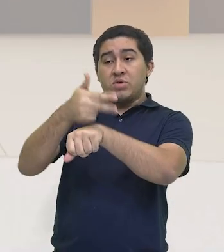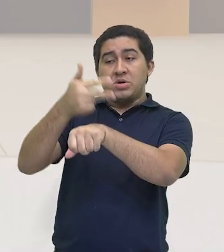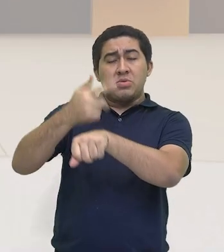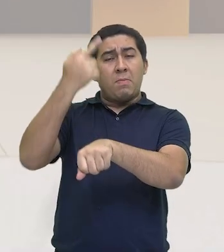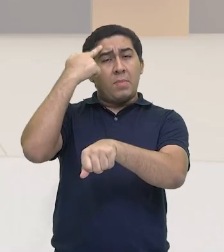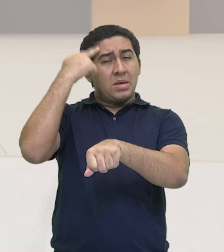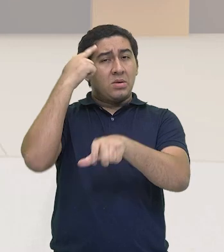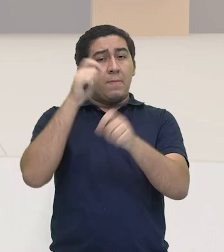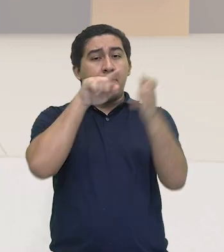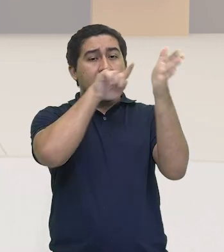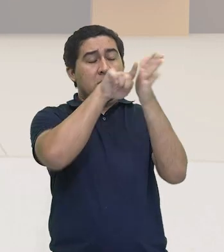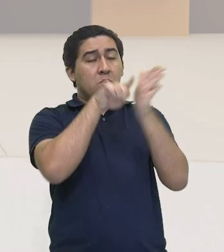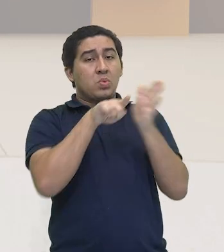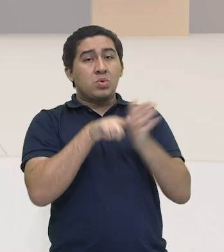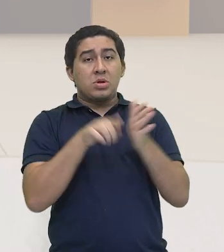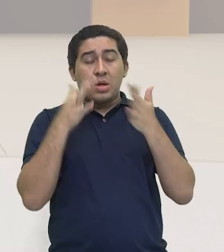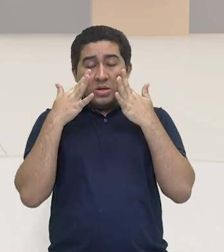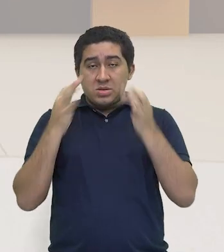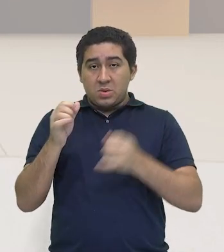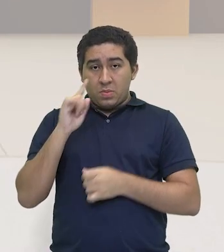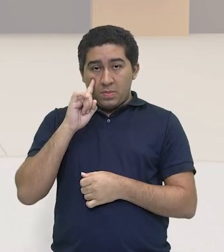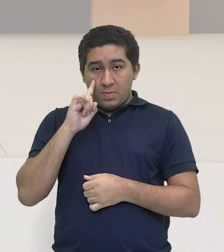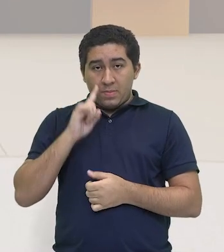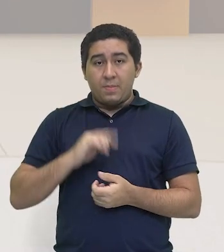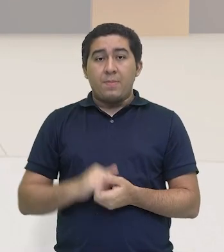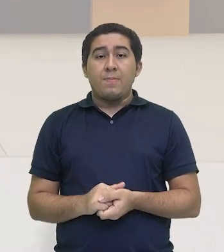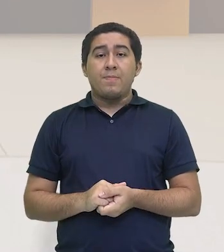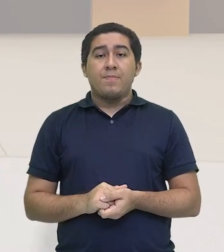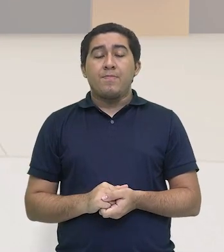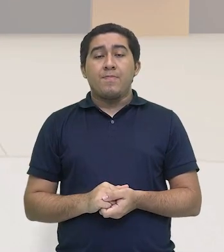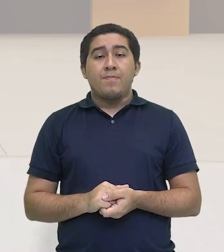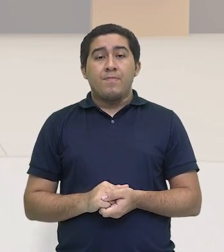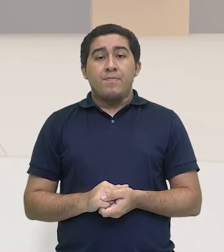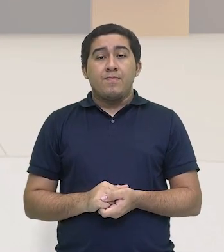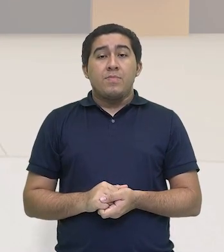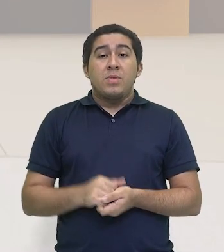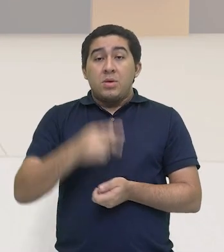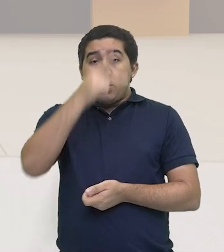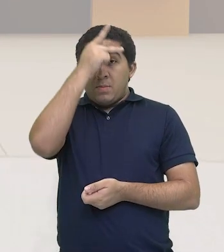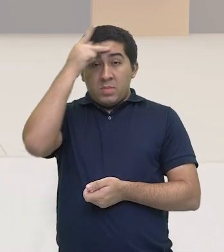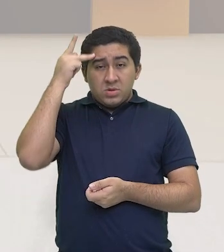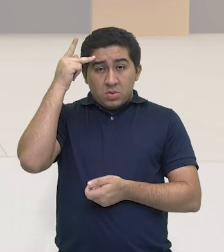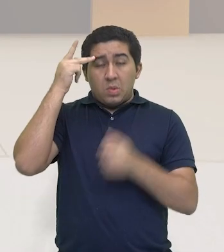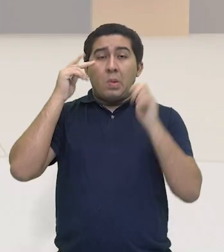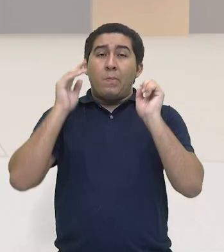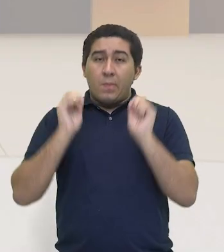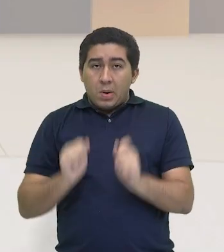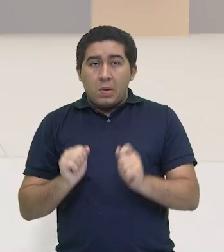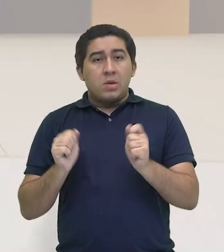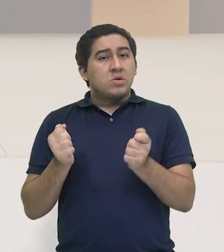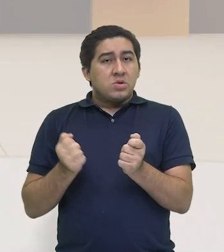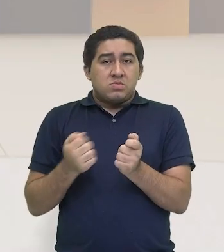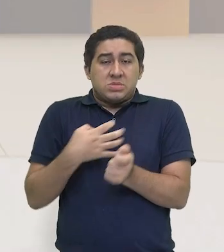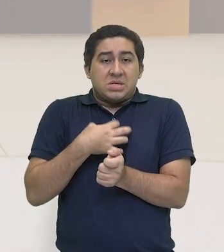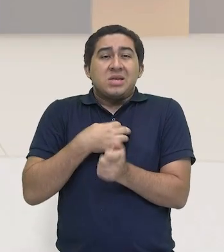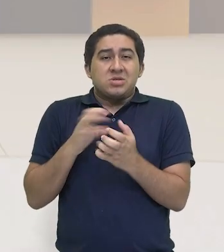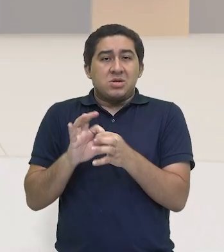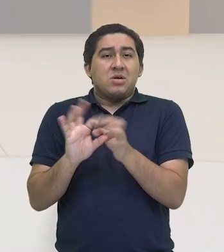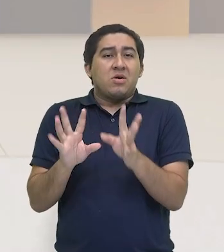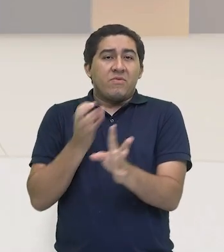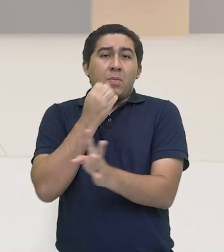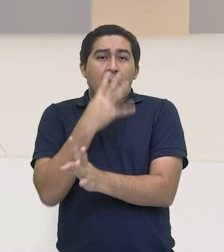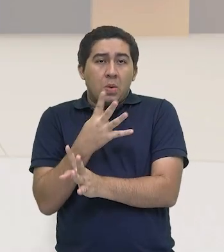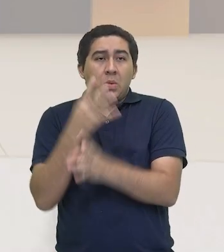nas seguintes perguntas. Eu quero que vocês acompanhem aí. Nós temos a primeira pergunta. As pessoas estariam dispostas a contar suas